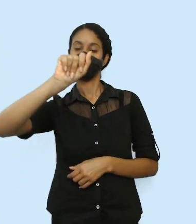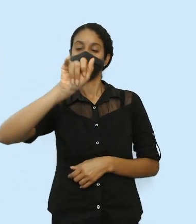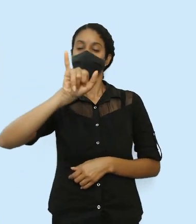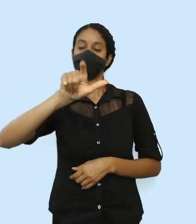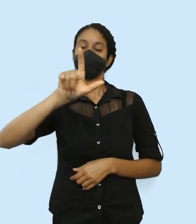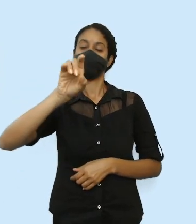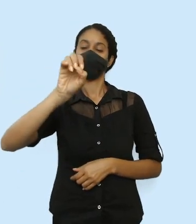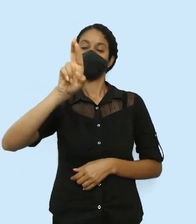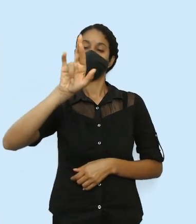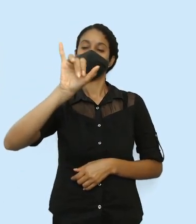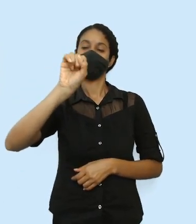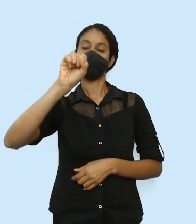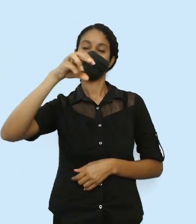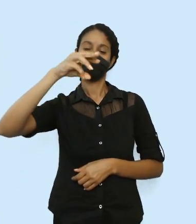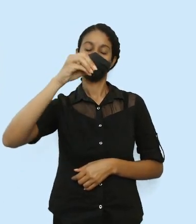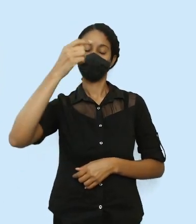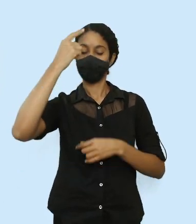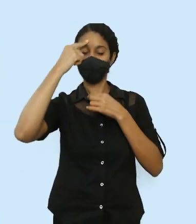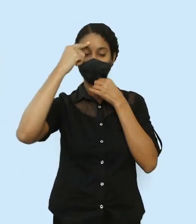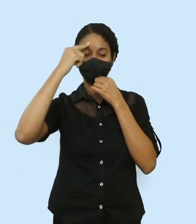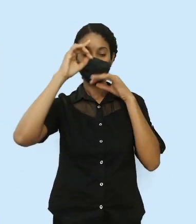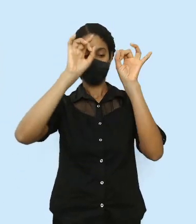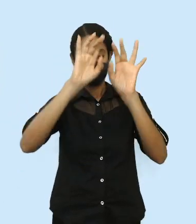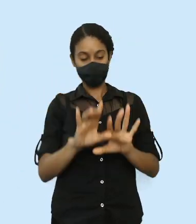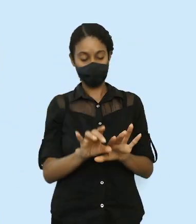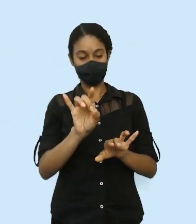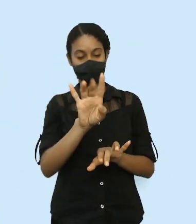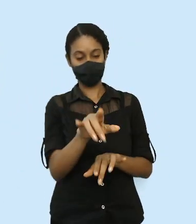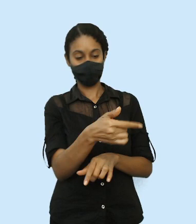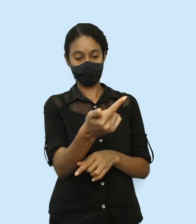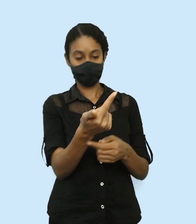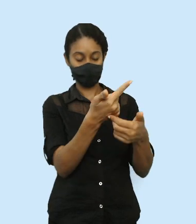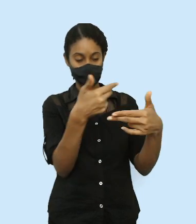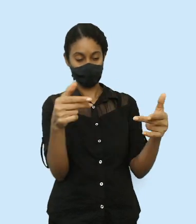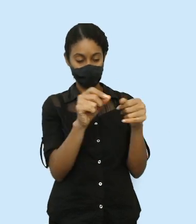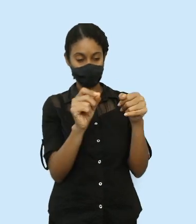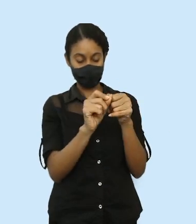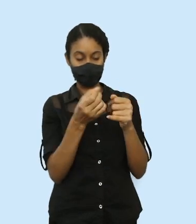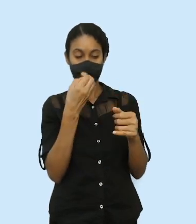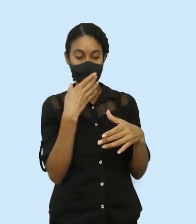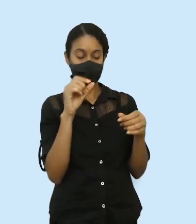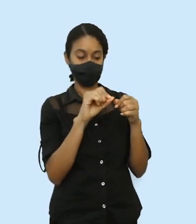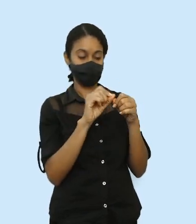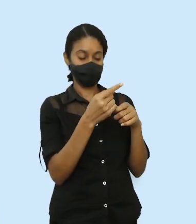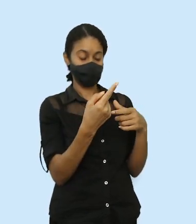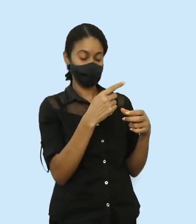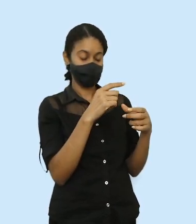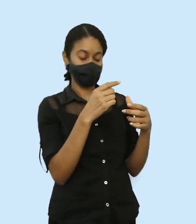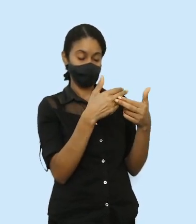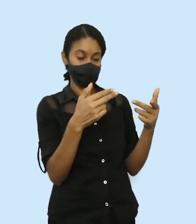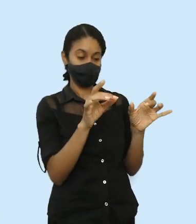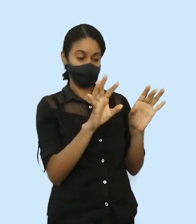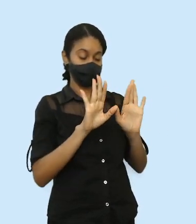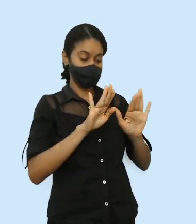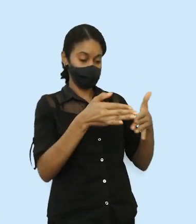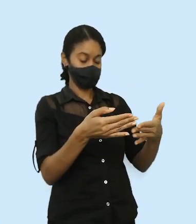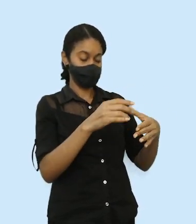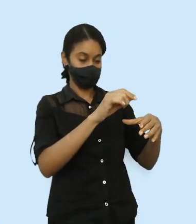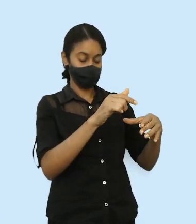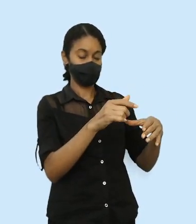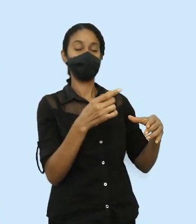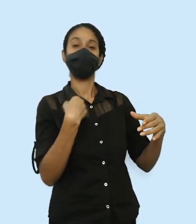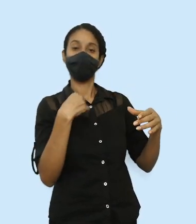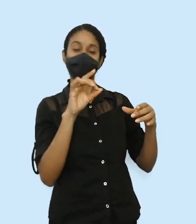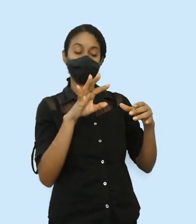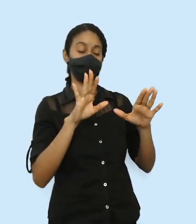na especialização de tarefas, eu sou bom colocando parafusos em uma placa, eu sou bom somente nisso.